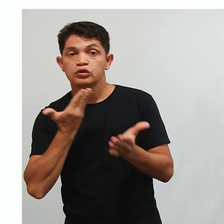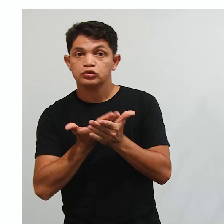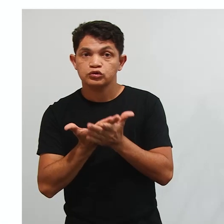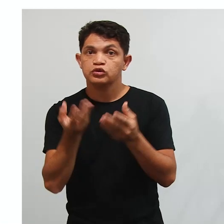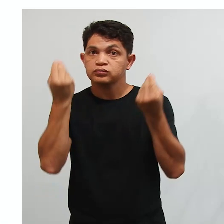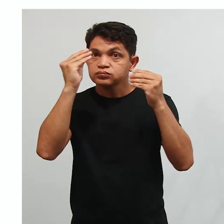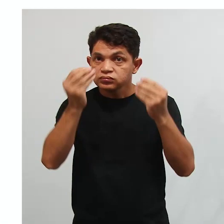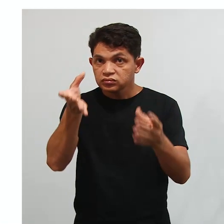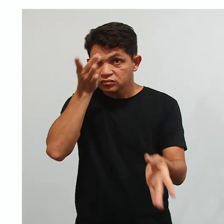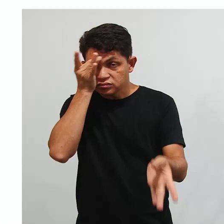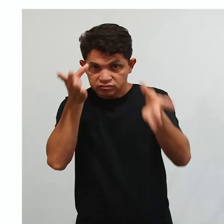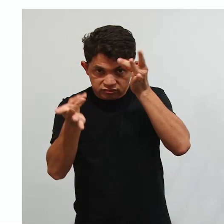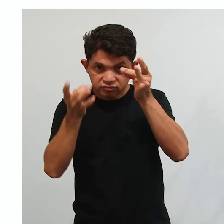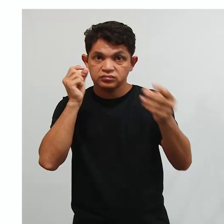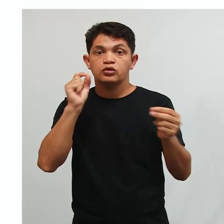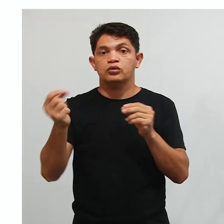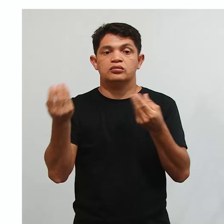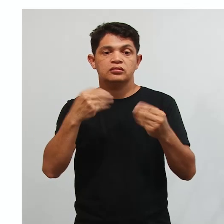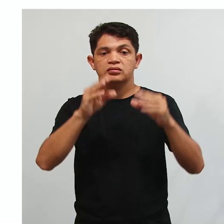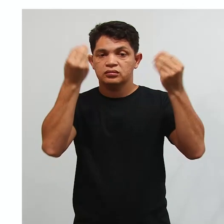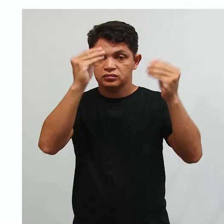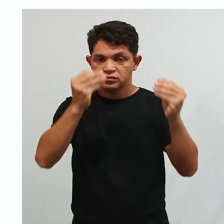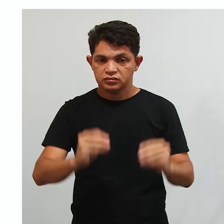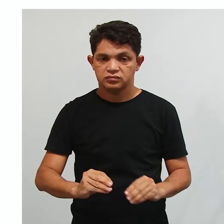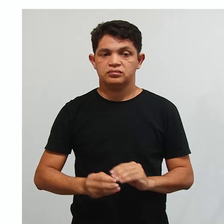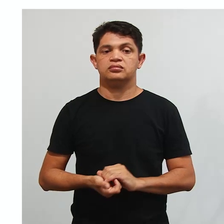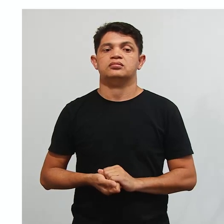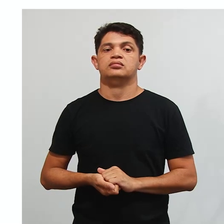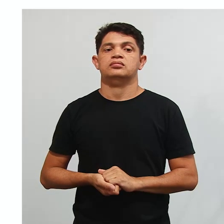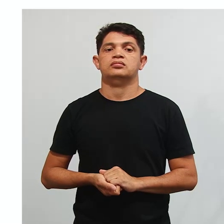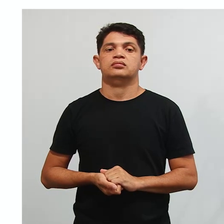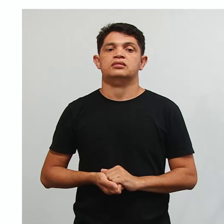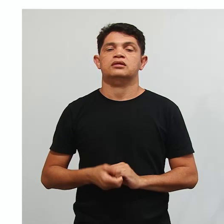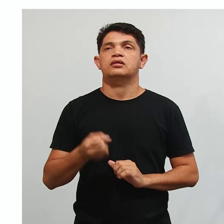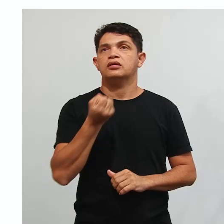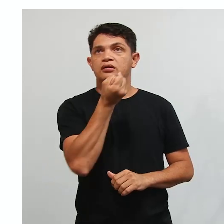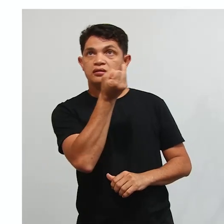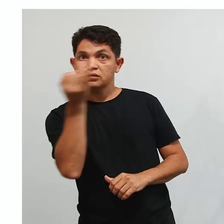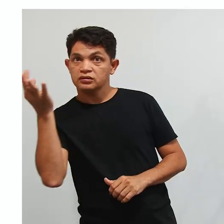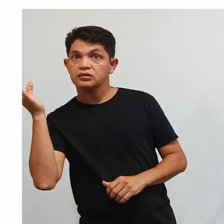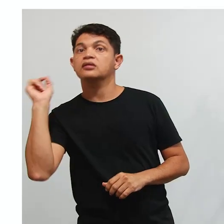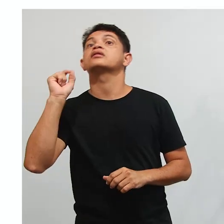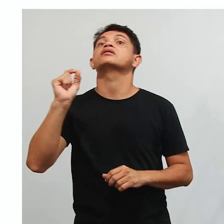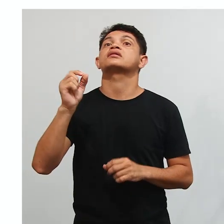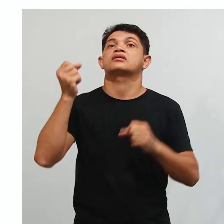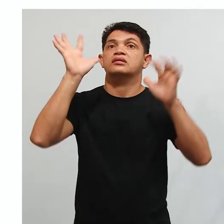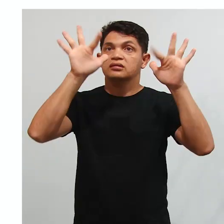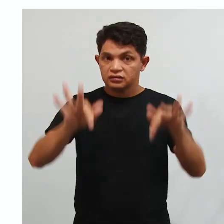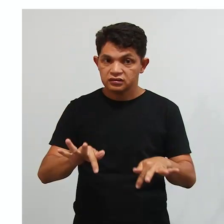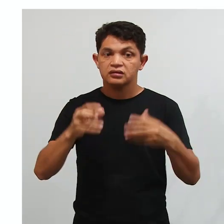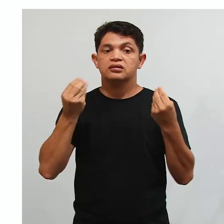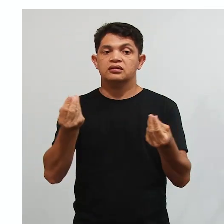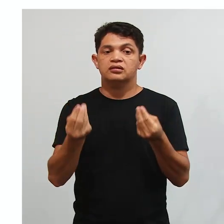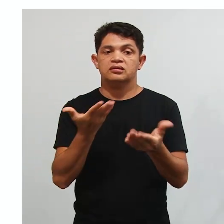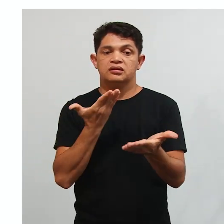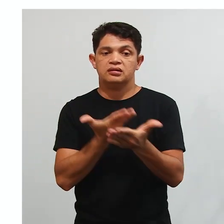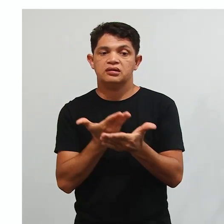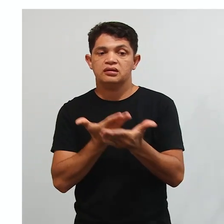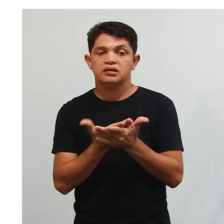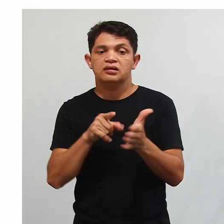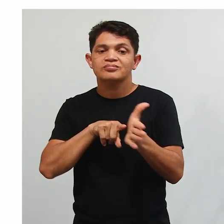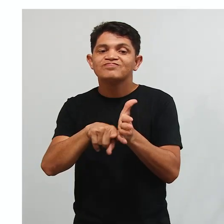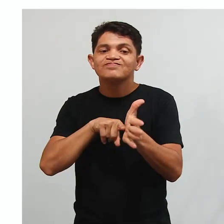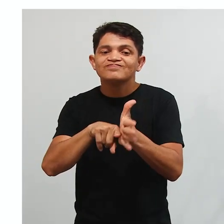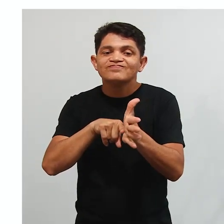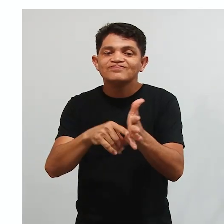estuda Você está dentro de um dess esses aqui quanto a finalidade nós já vimos lá na aula um que